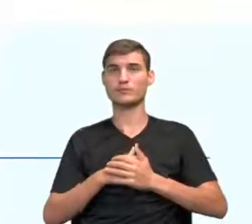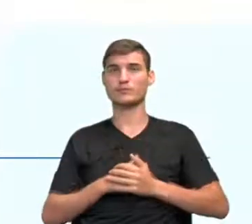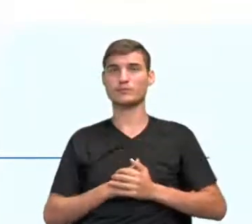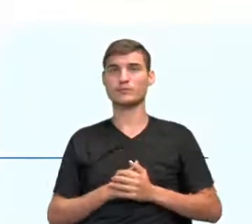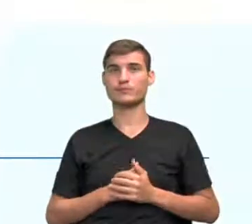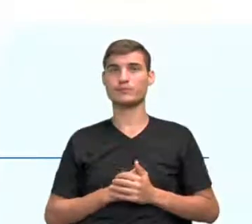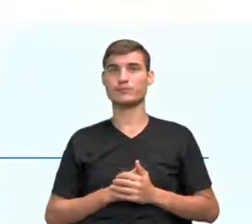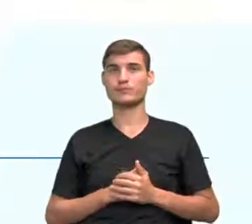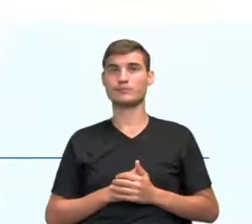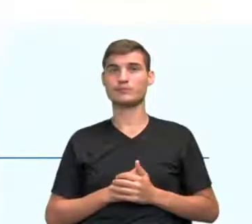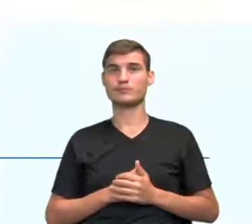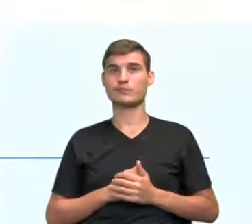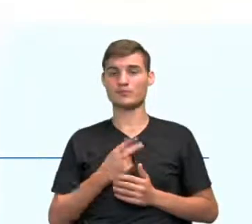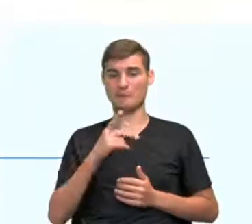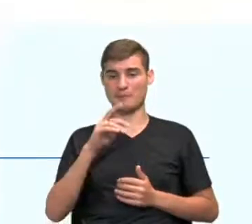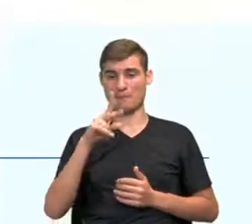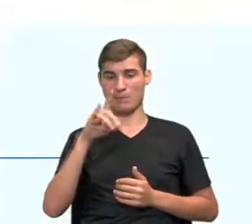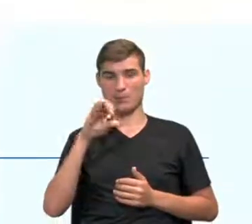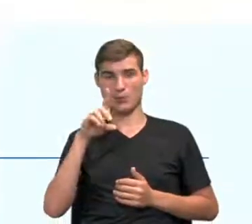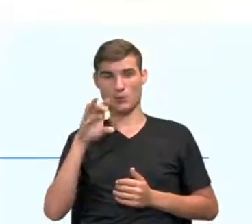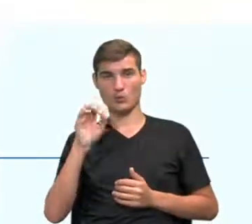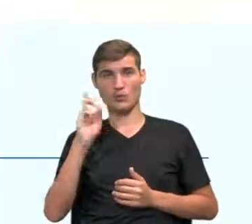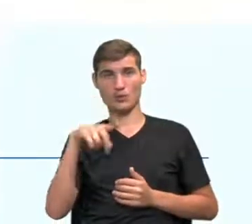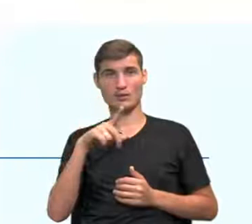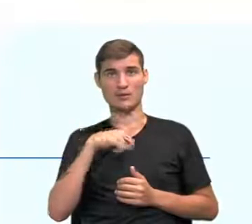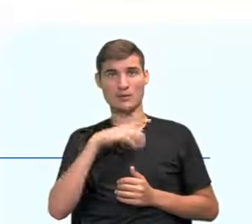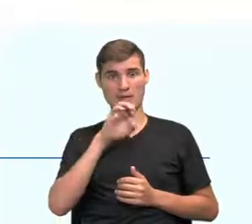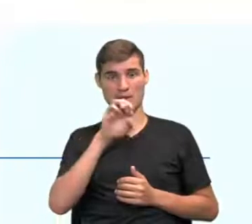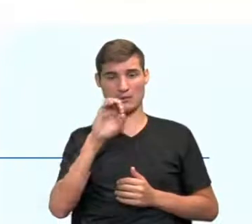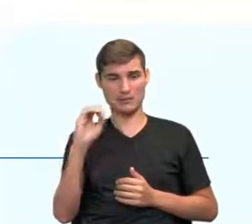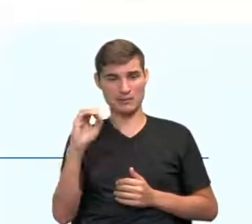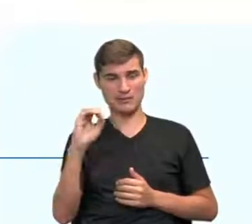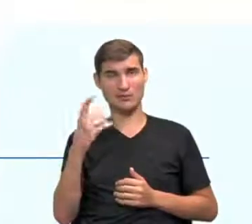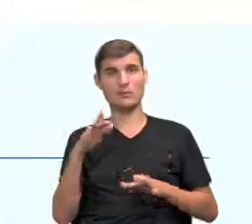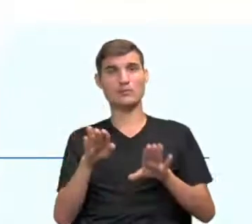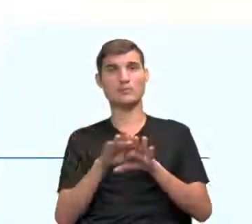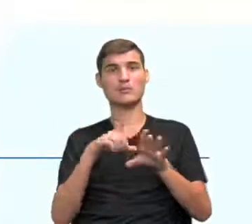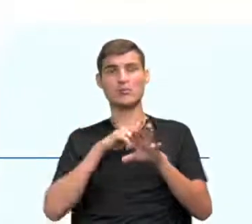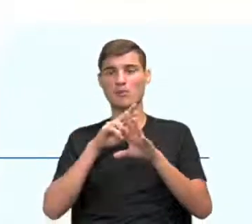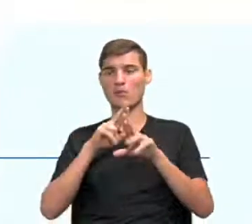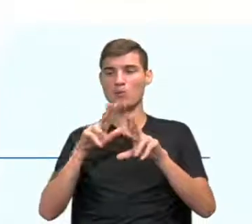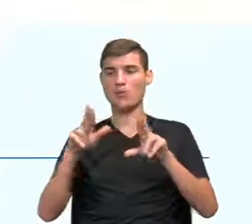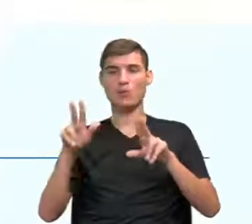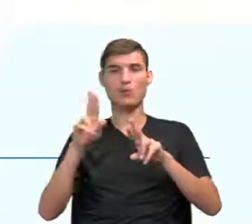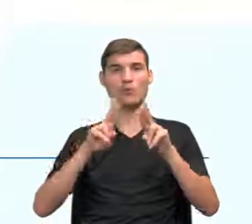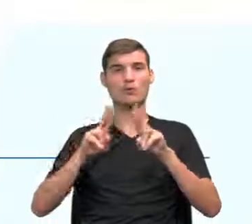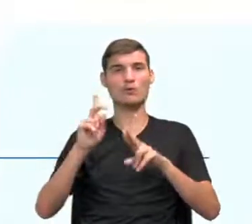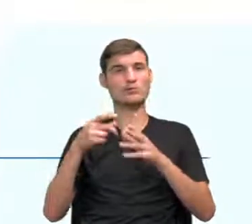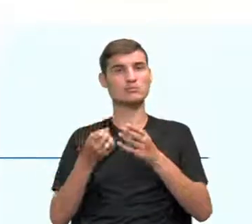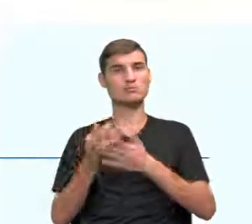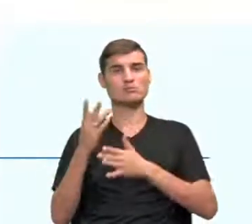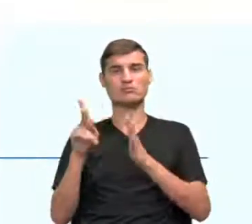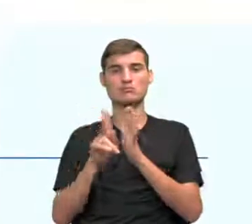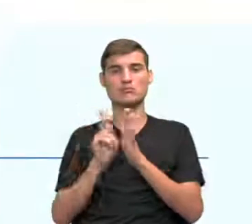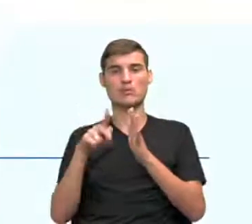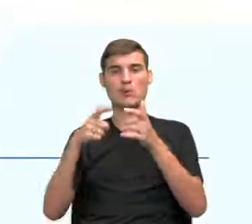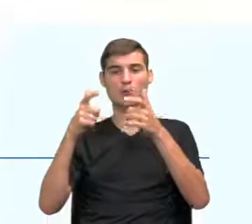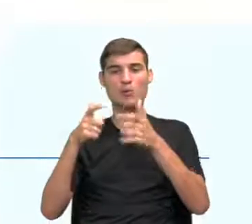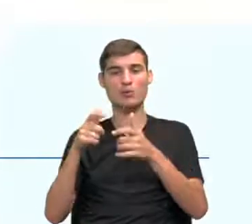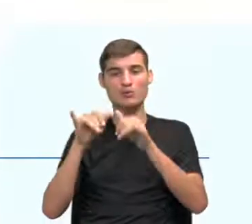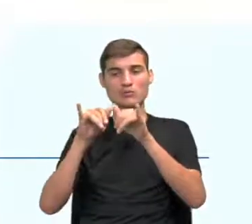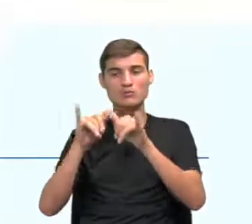Eu tenho o período que o pulso permanece em E0. Eu tenho um outro fator que agora surgiu, que é a posição do